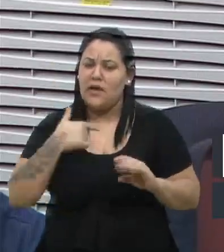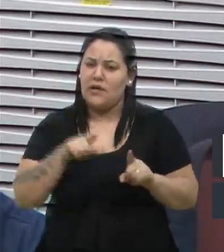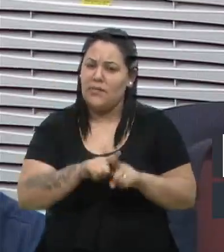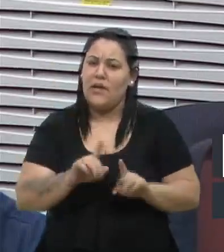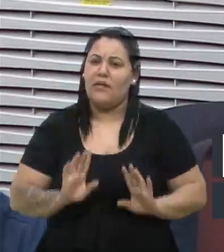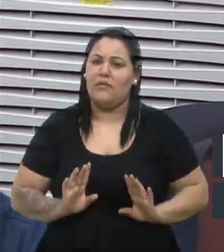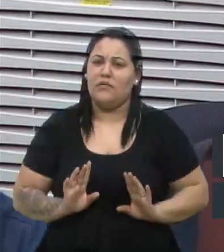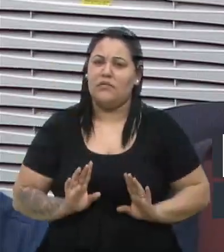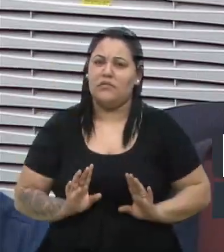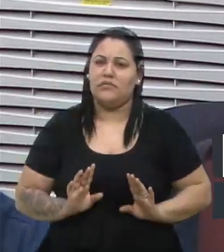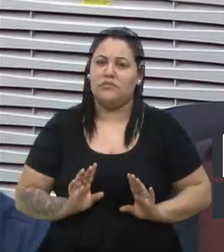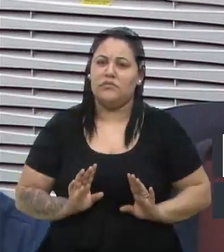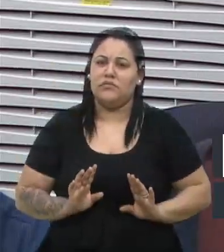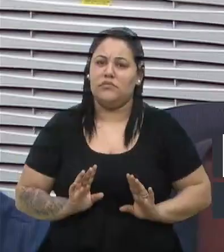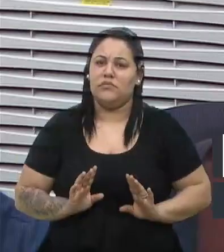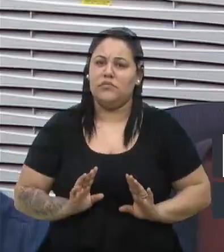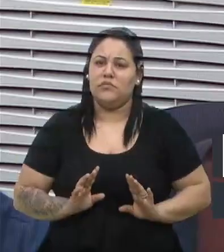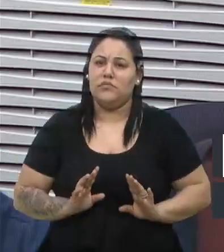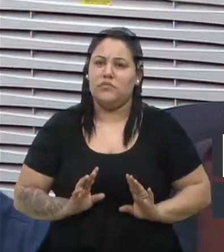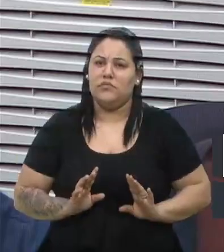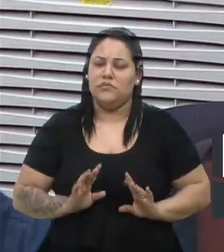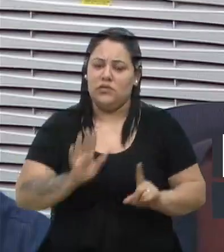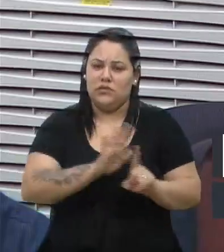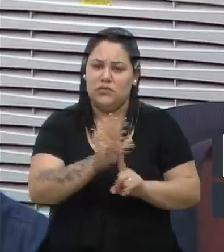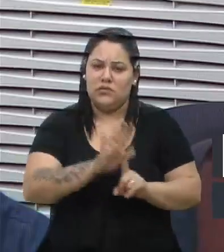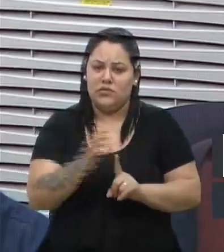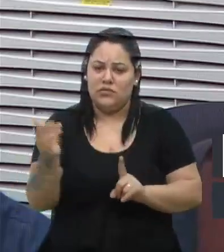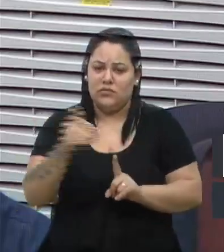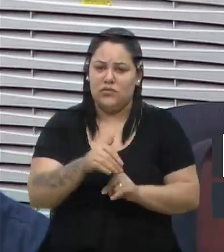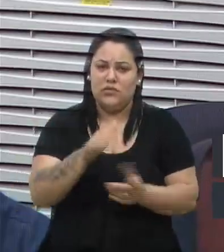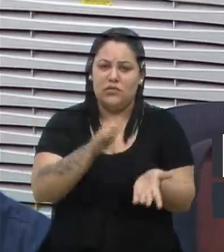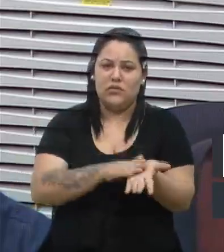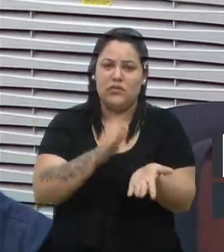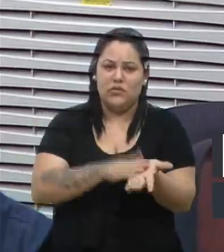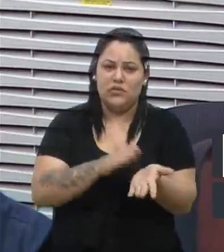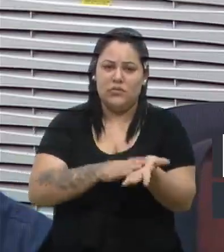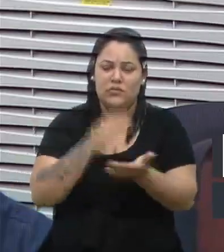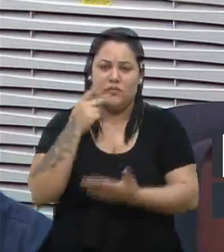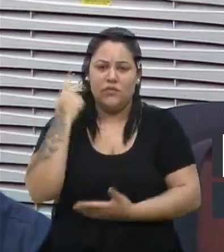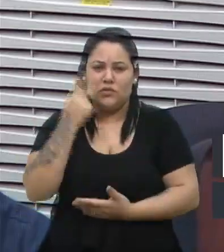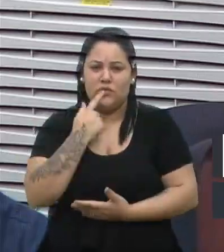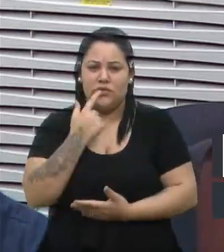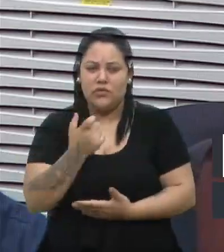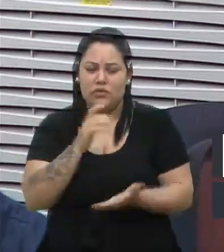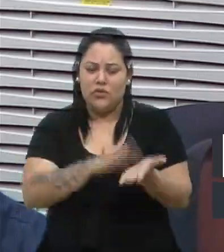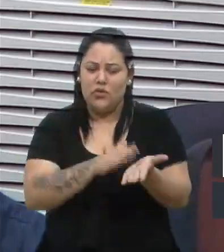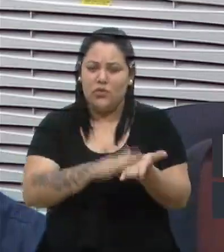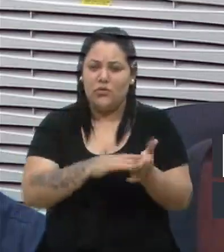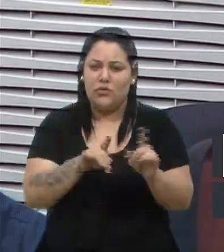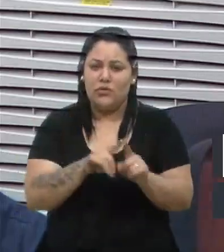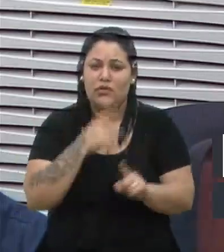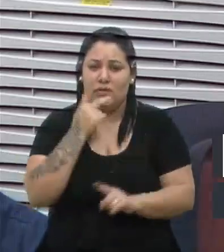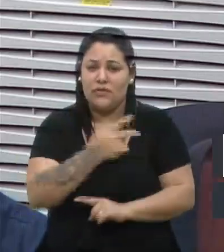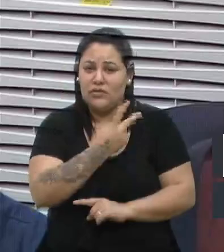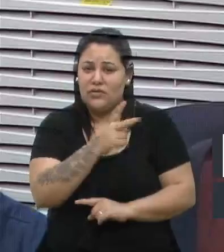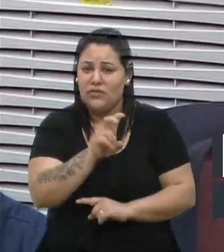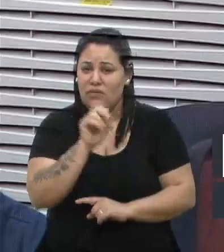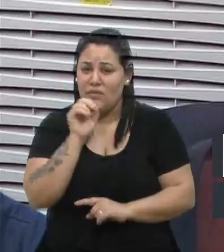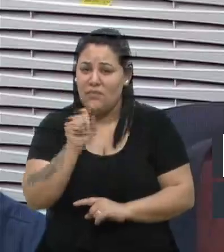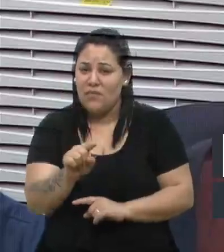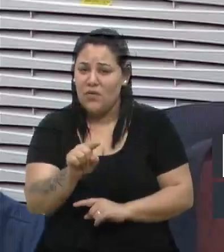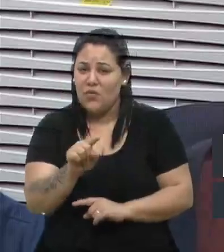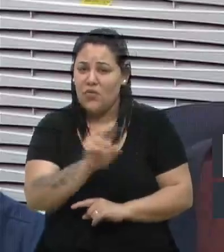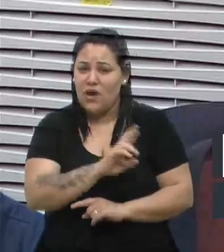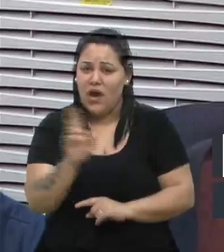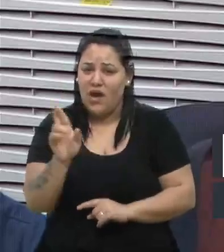Pô, trago aqui as demandas, cobro. Vereador Arroz cobrou. Nós estamos falando de 250 mil reais.